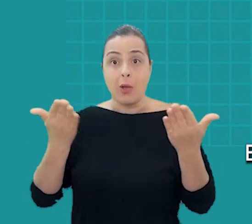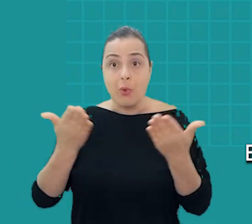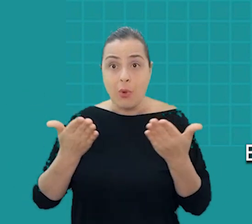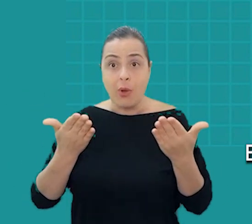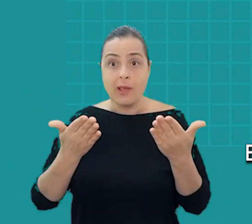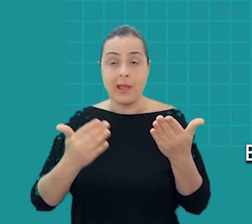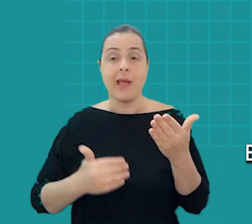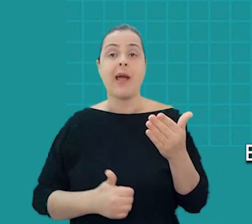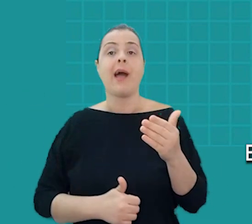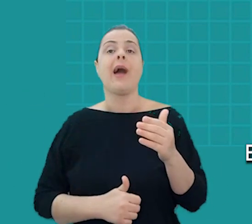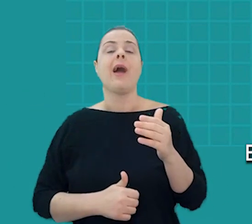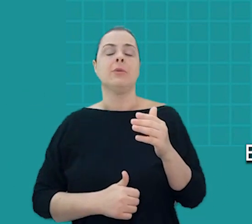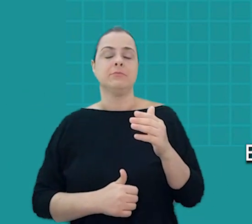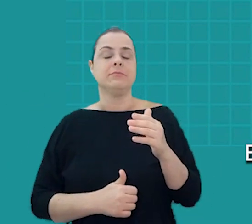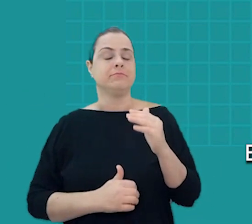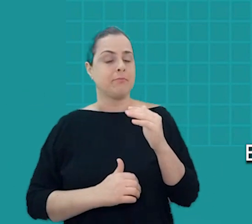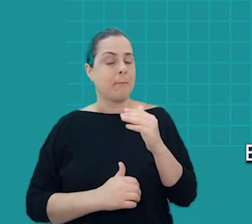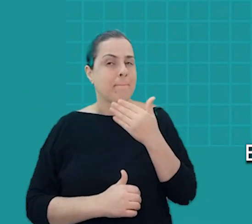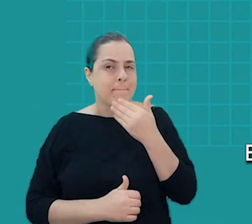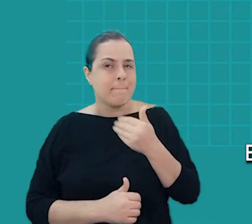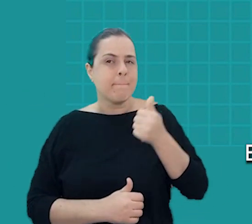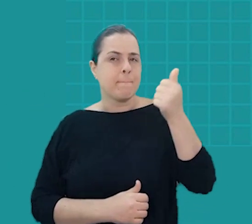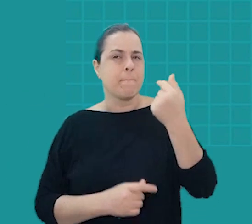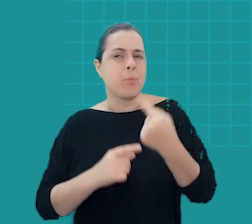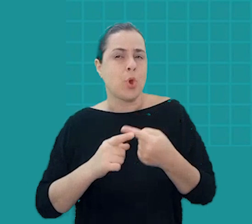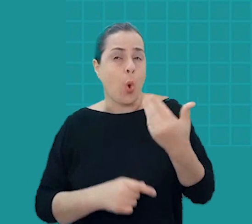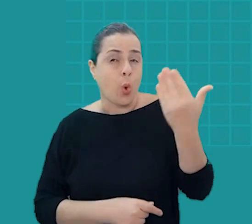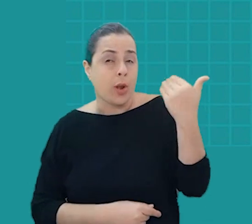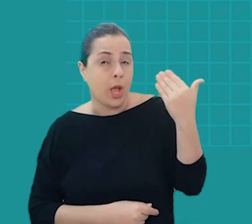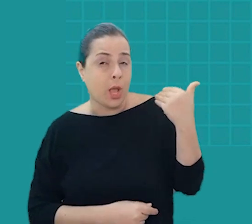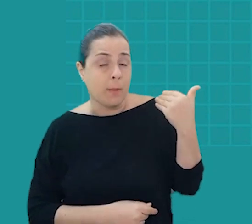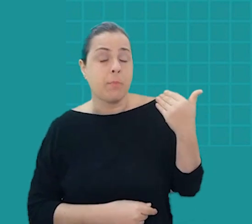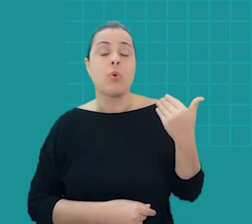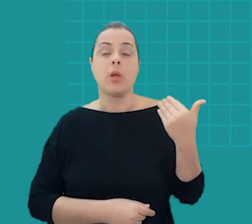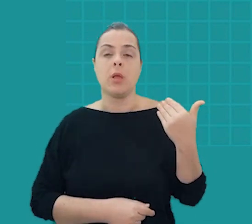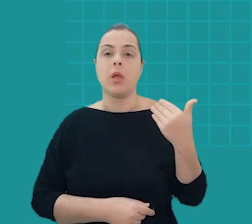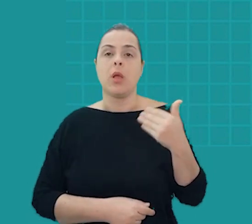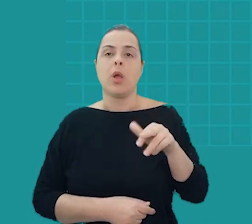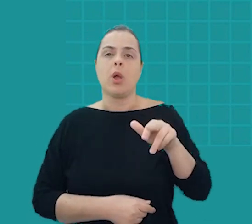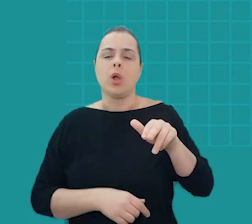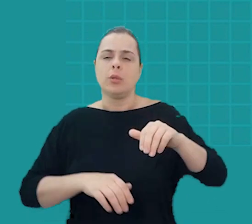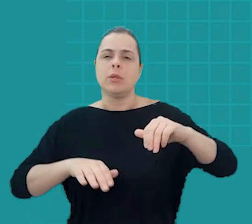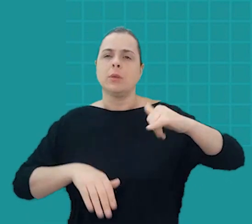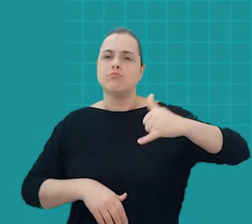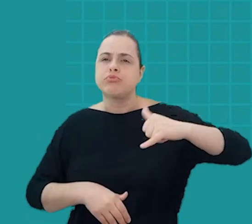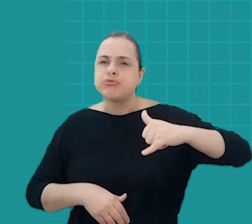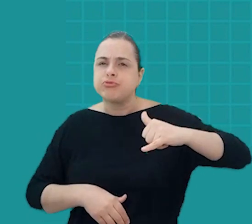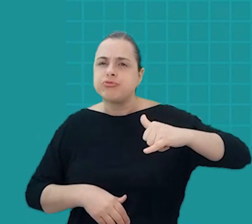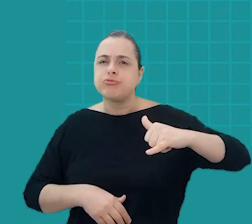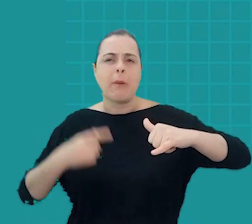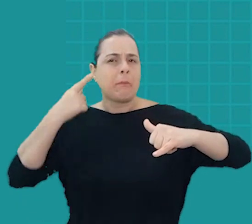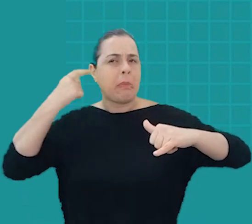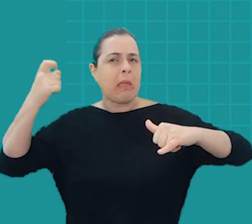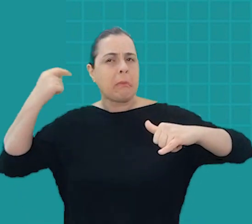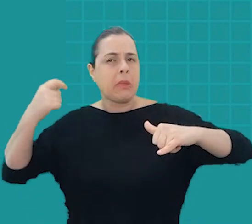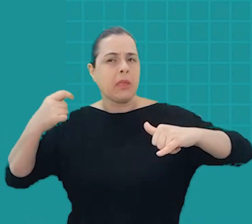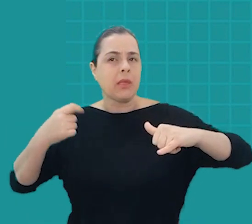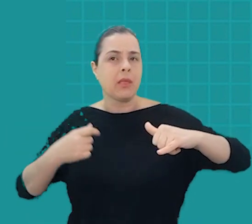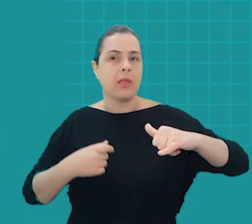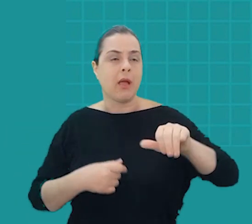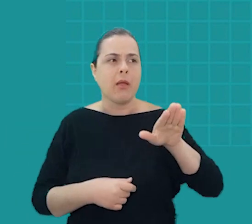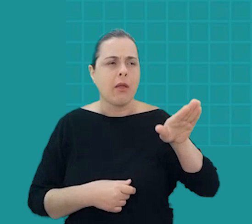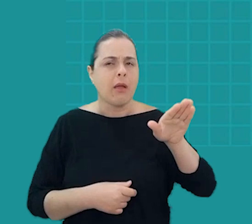esses pontos, mas na época o telefone tocava em casa, ele ficava até puto comigo, tava só eu e ele, meus pais tinham saído e falaram, Andrei, vê